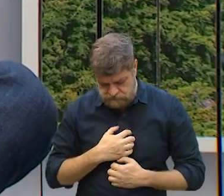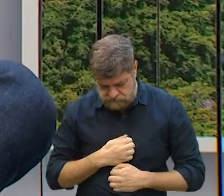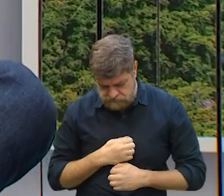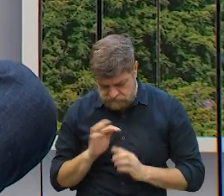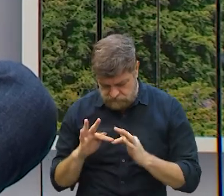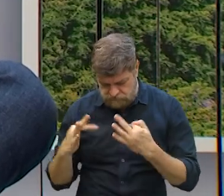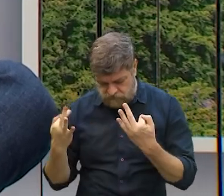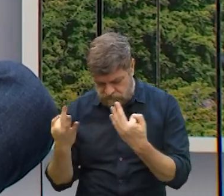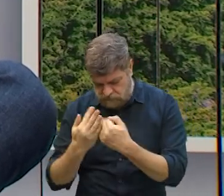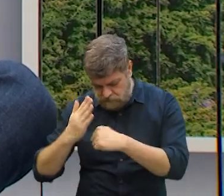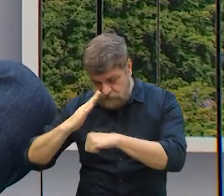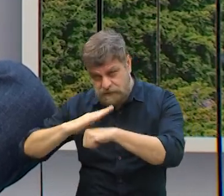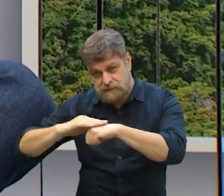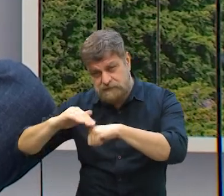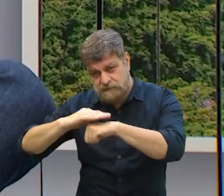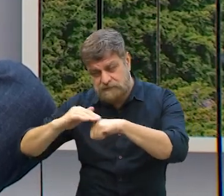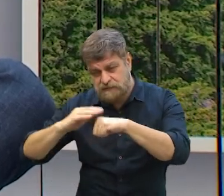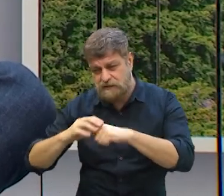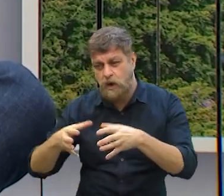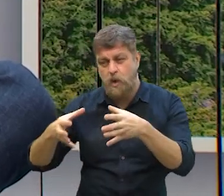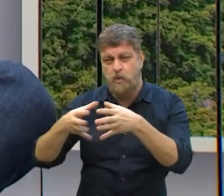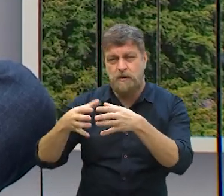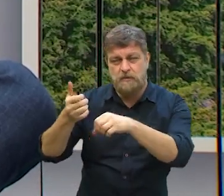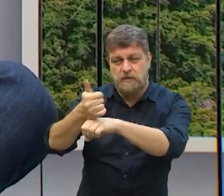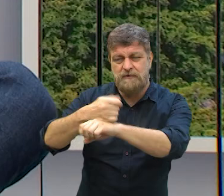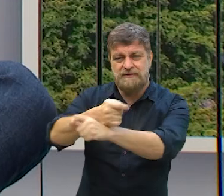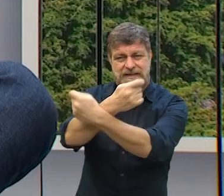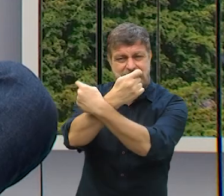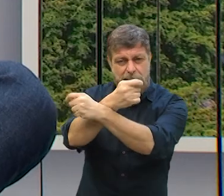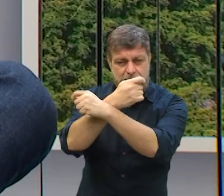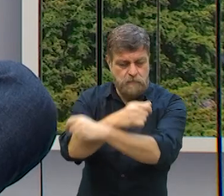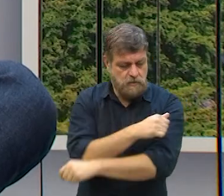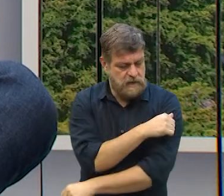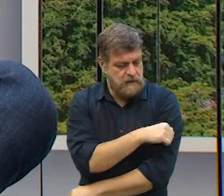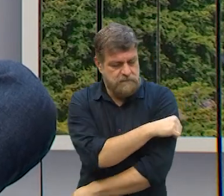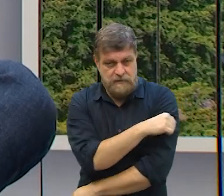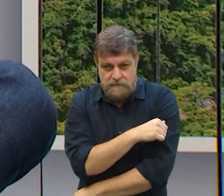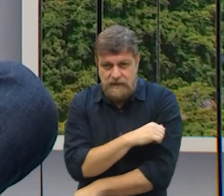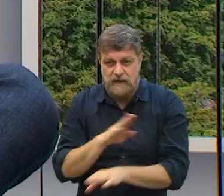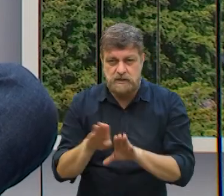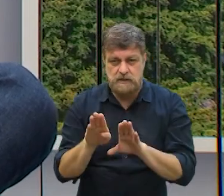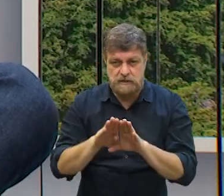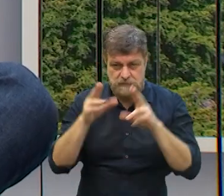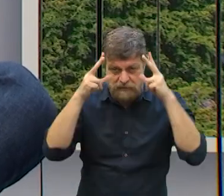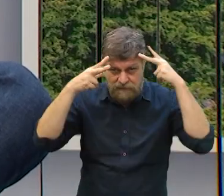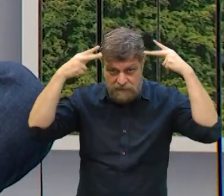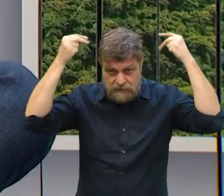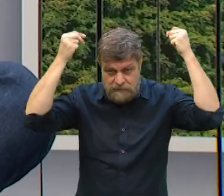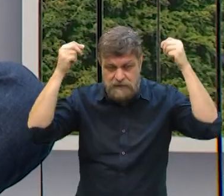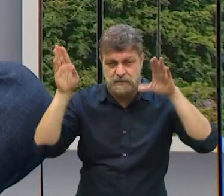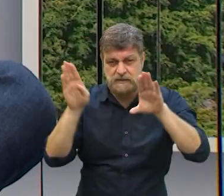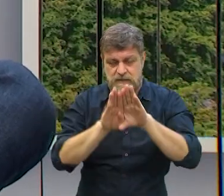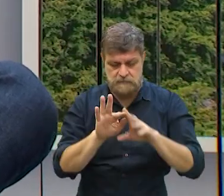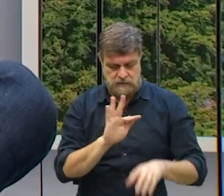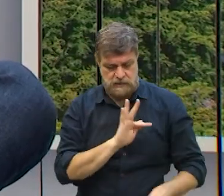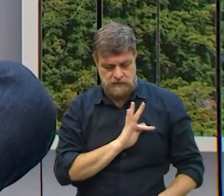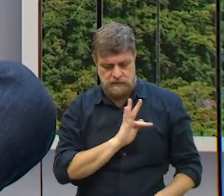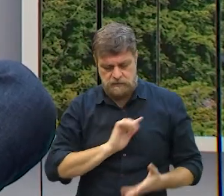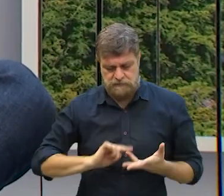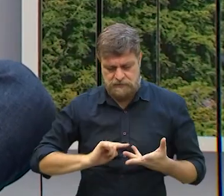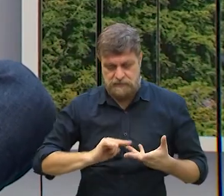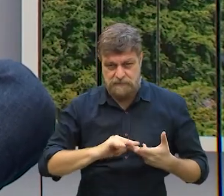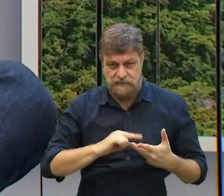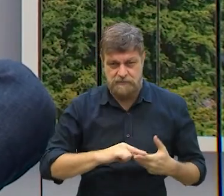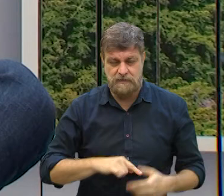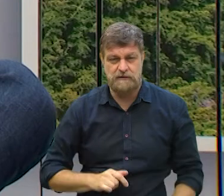às famílias, todo o staff da PUC, seja enfermeiros, auxiliar de enfermagem, técnicos de